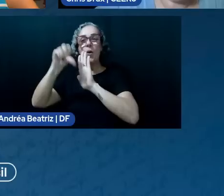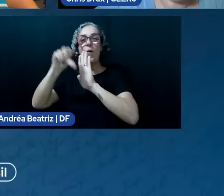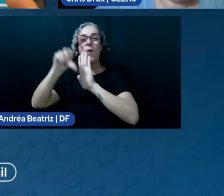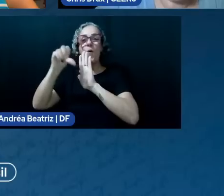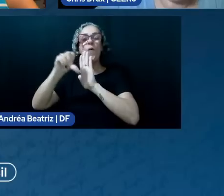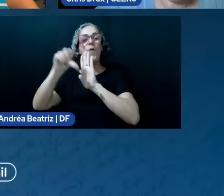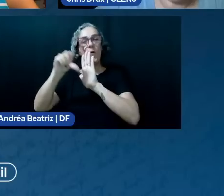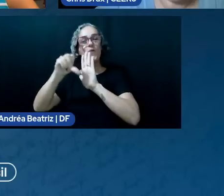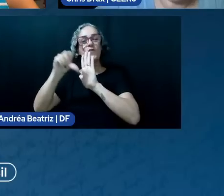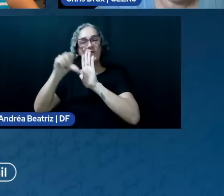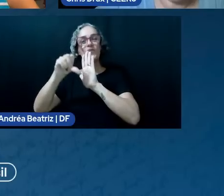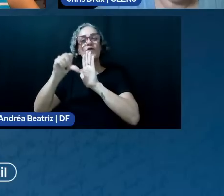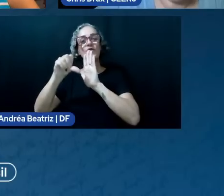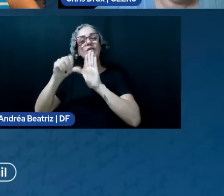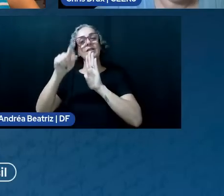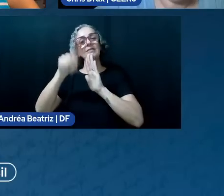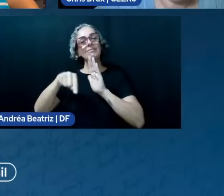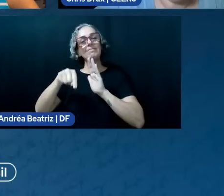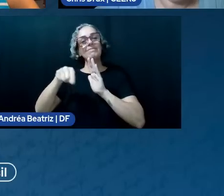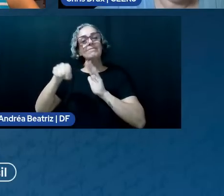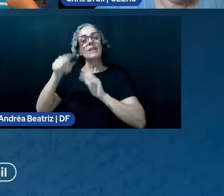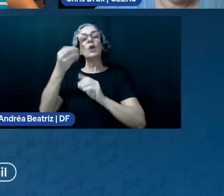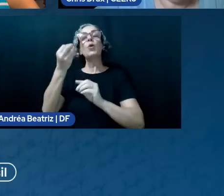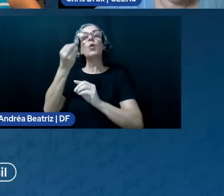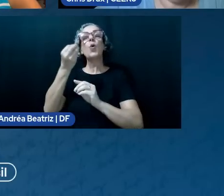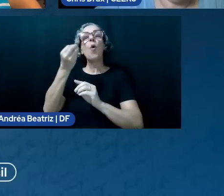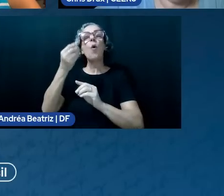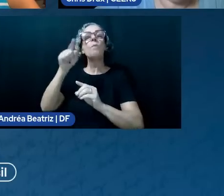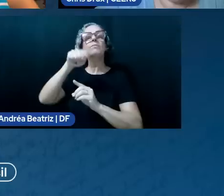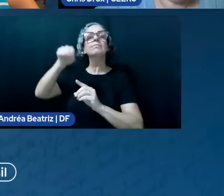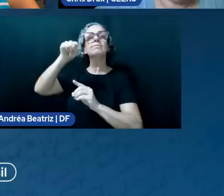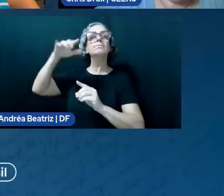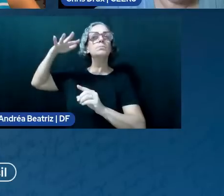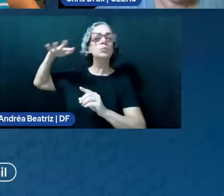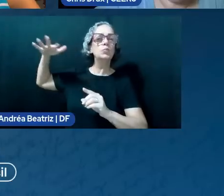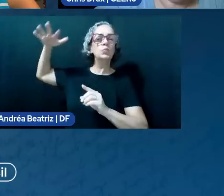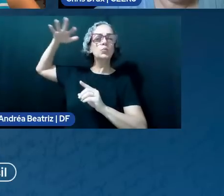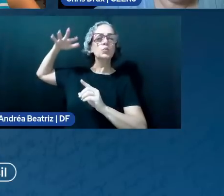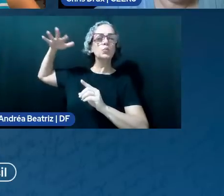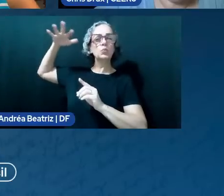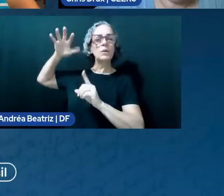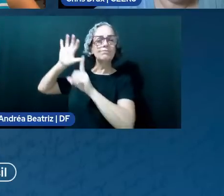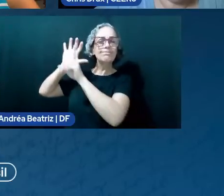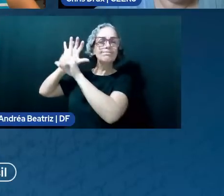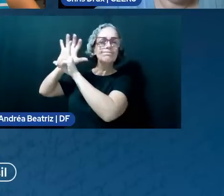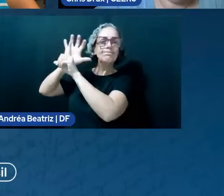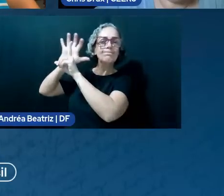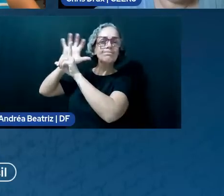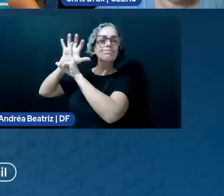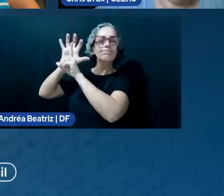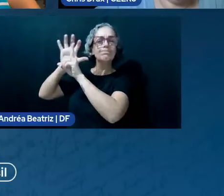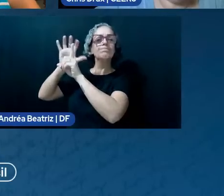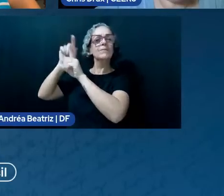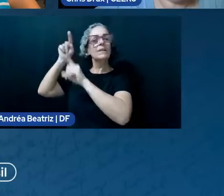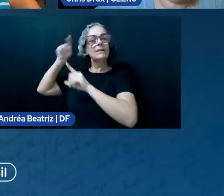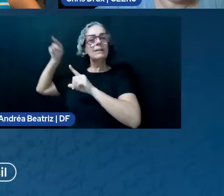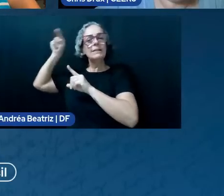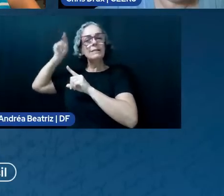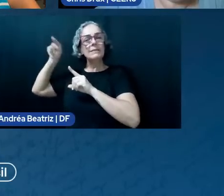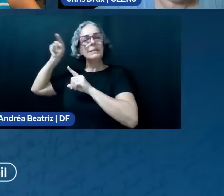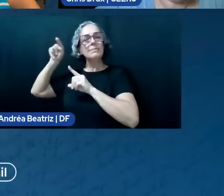mundo corporal com os temas convulsionários e afeição que os espíritos votam a certas pessoas.